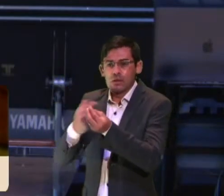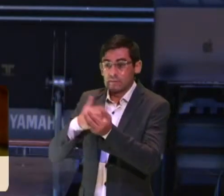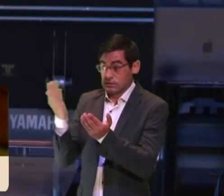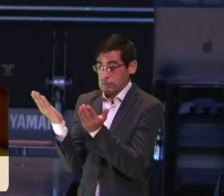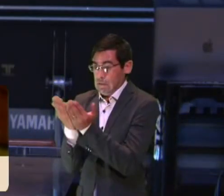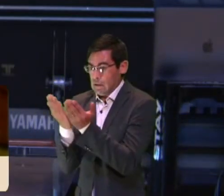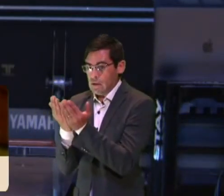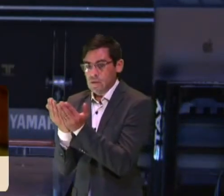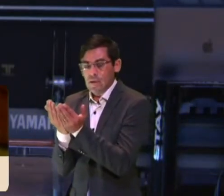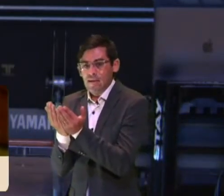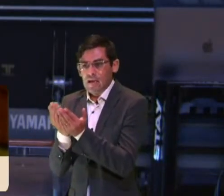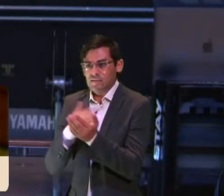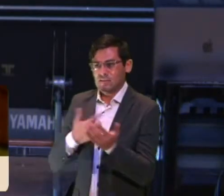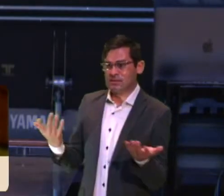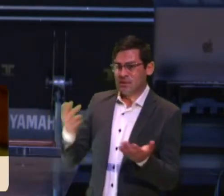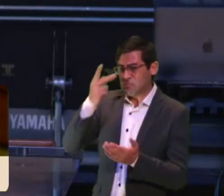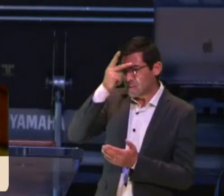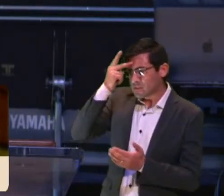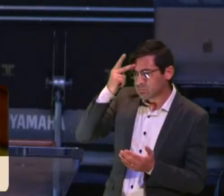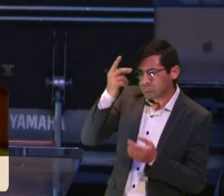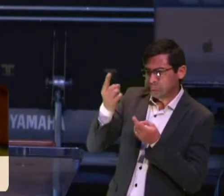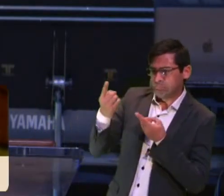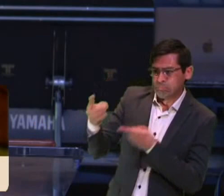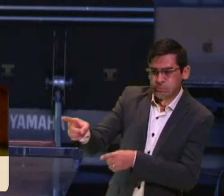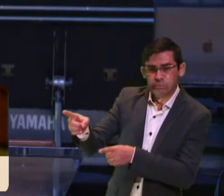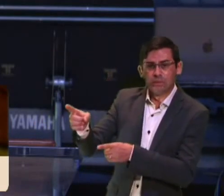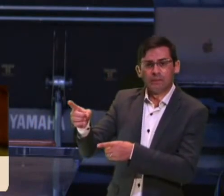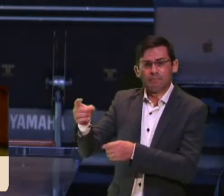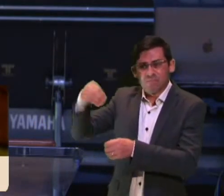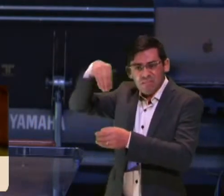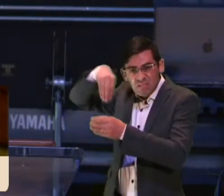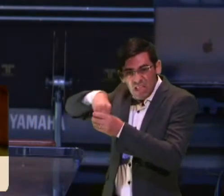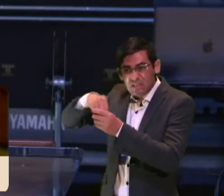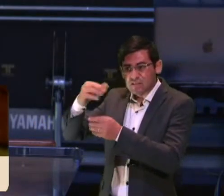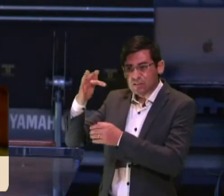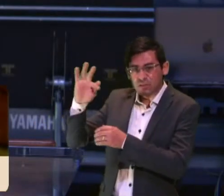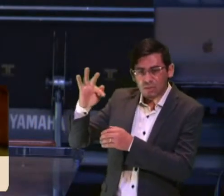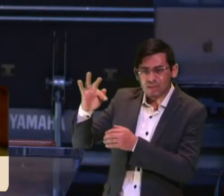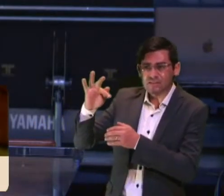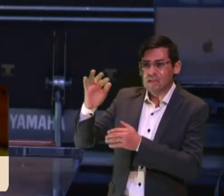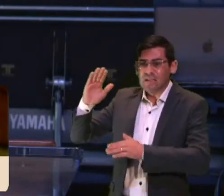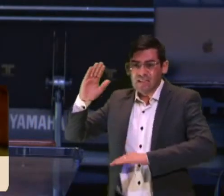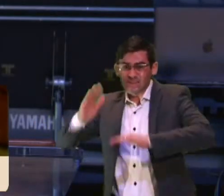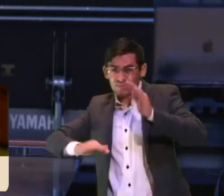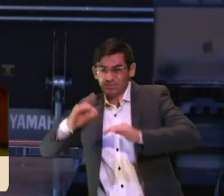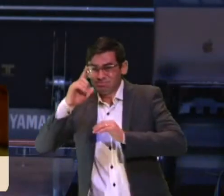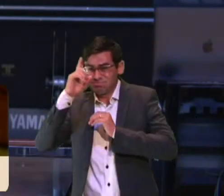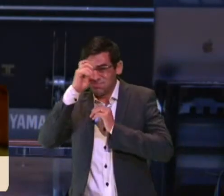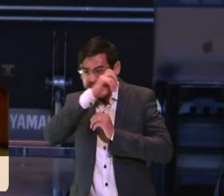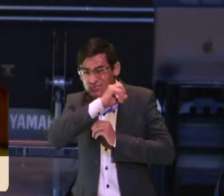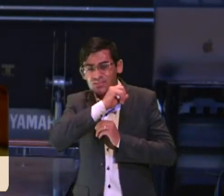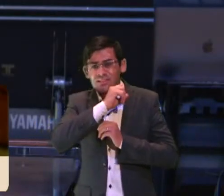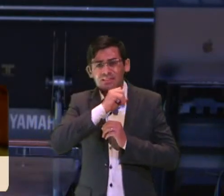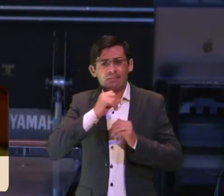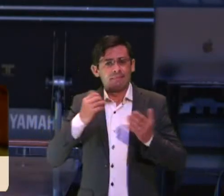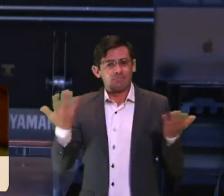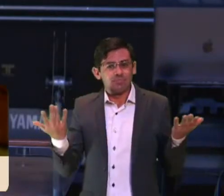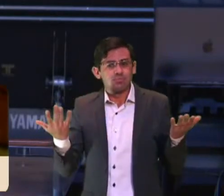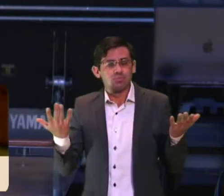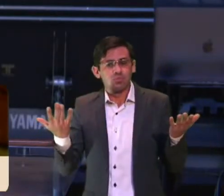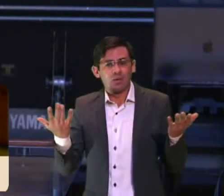diferente, você literalmente, em alguns meios, você é